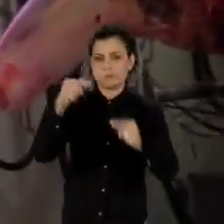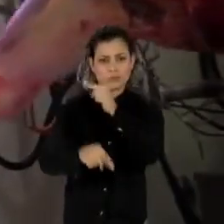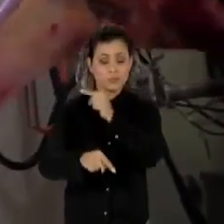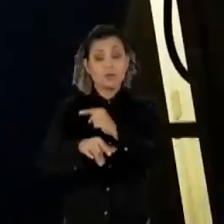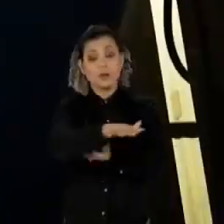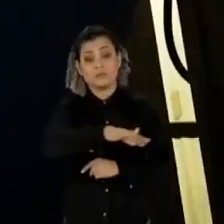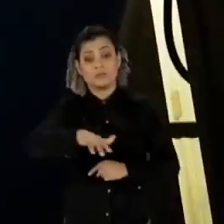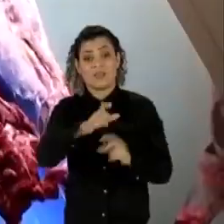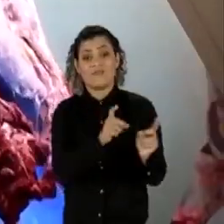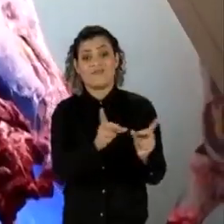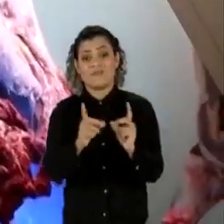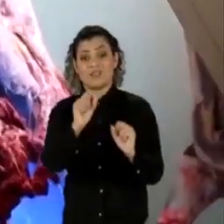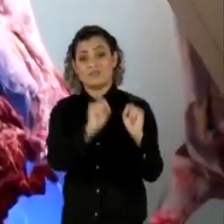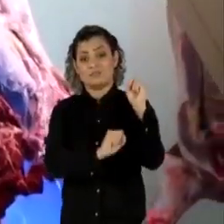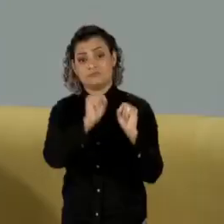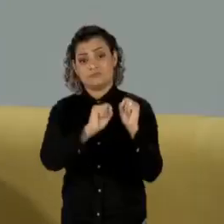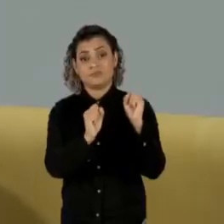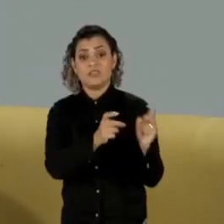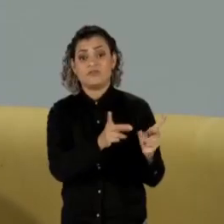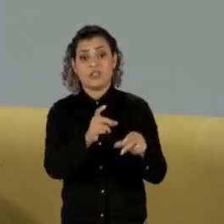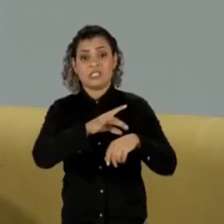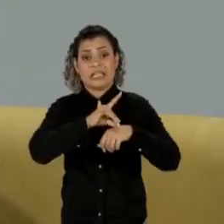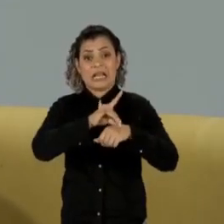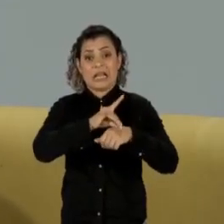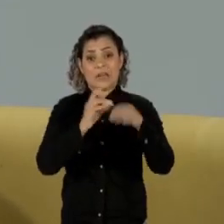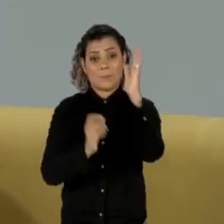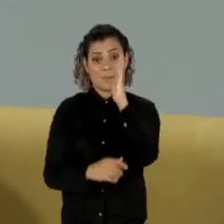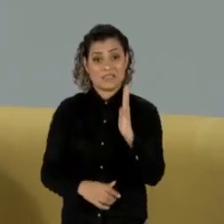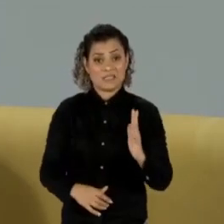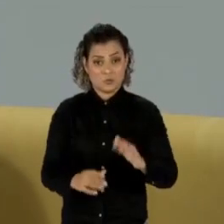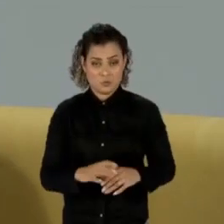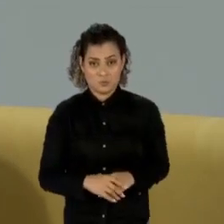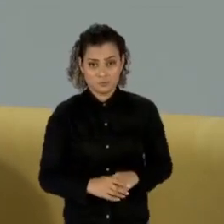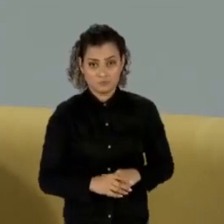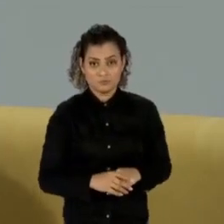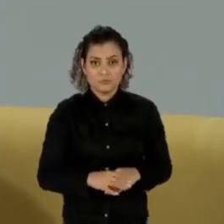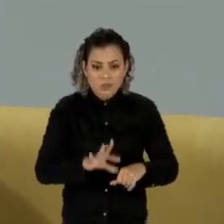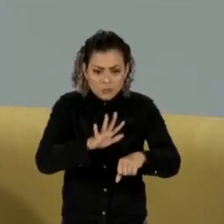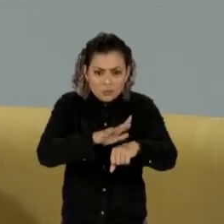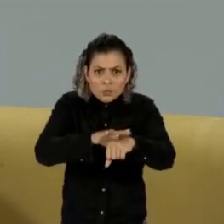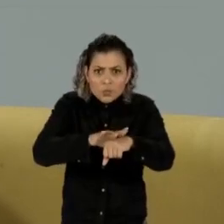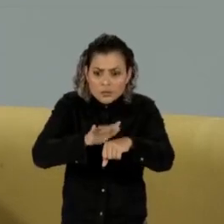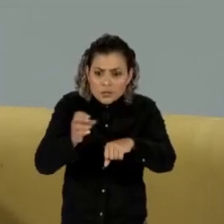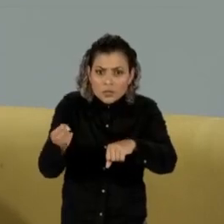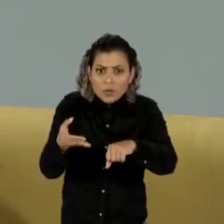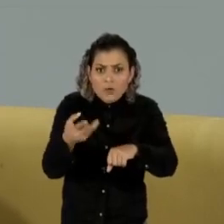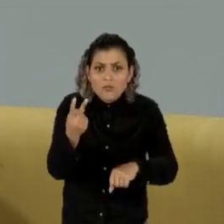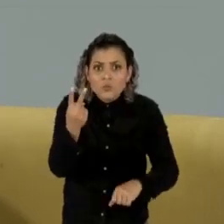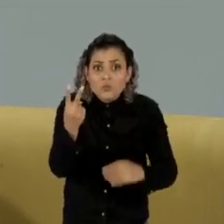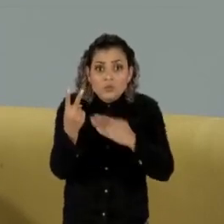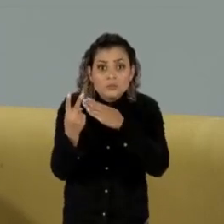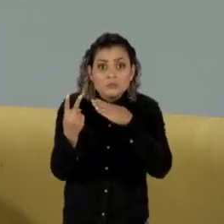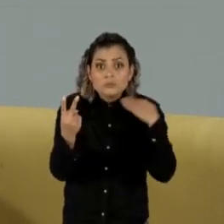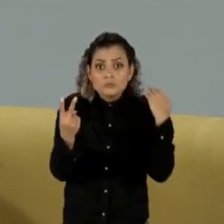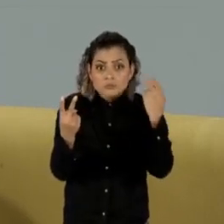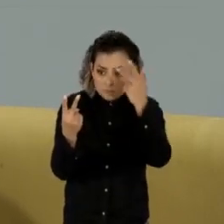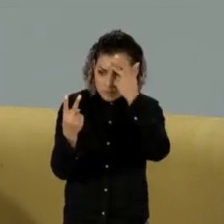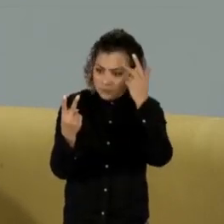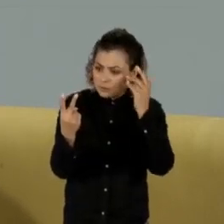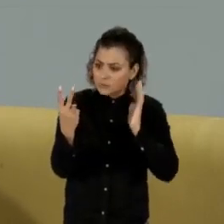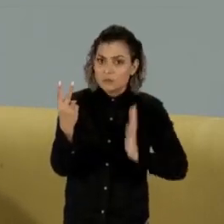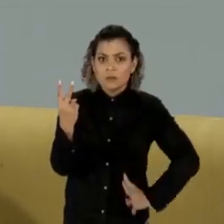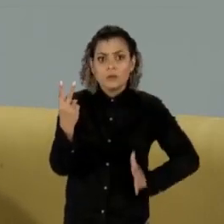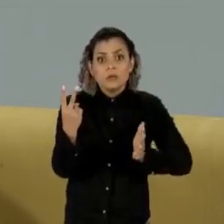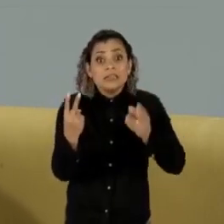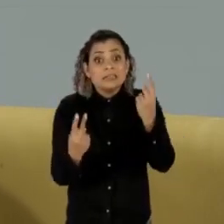vários frigoríficos nacionais uma nova doença provocou a morte de duas pessoas e infectou outras